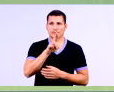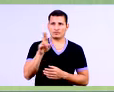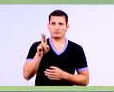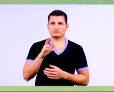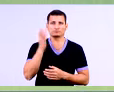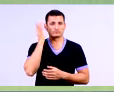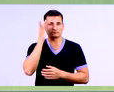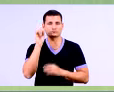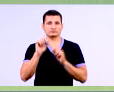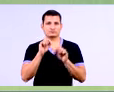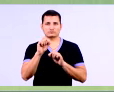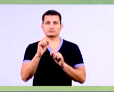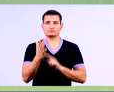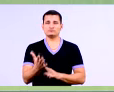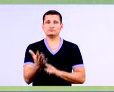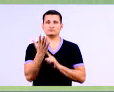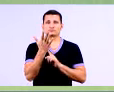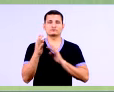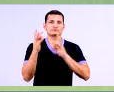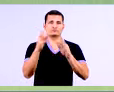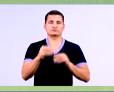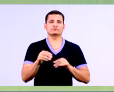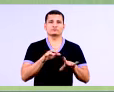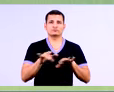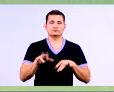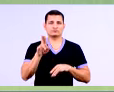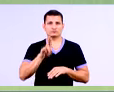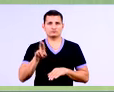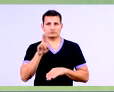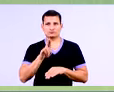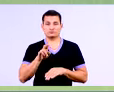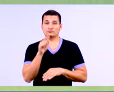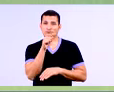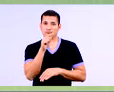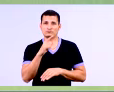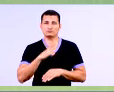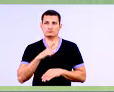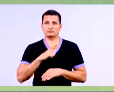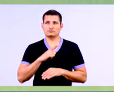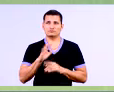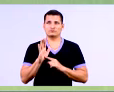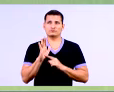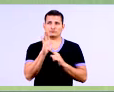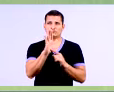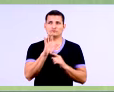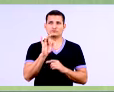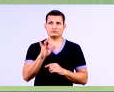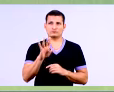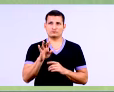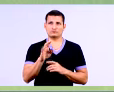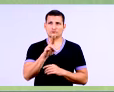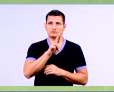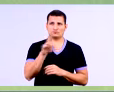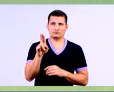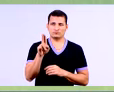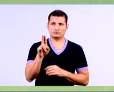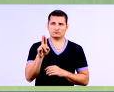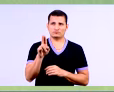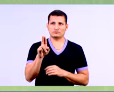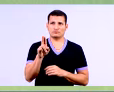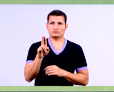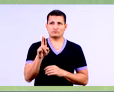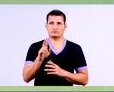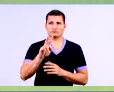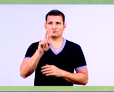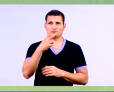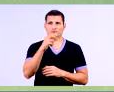vou exibir tudo que o usuário digitar. Neste caso aqui, eu estou exibindo o nome, observem que eu tenho aqui o nome